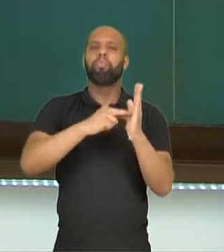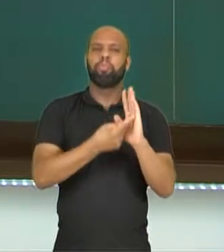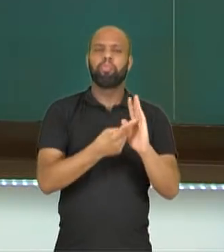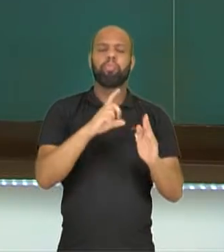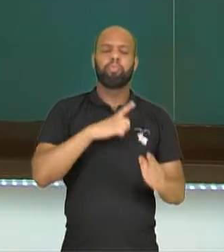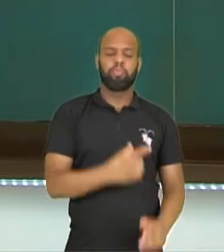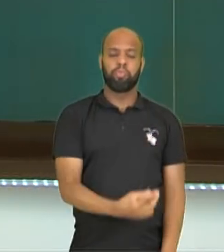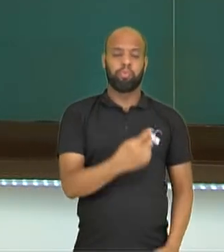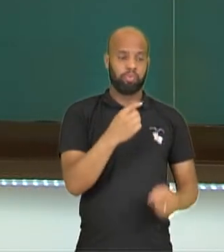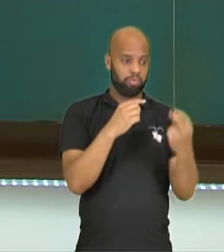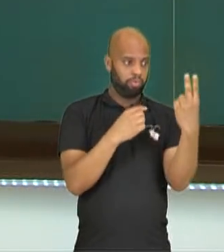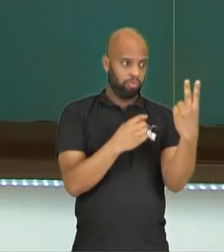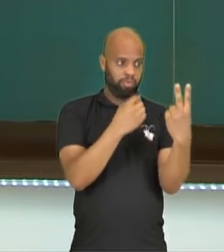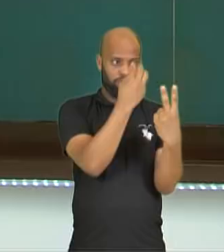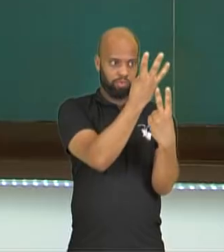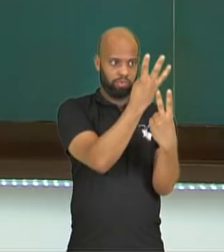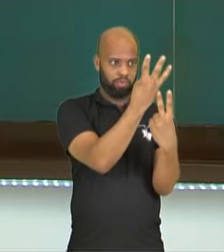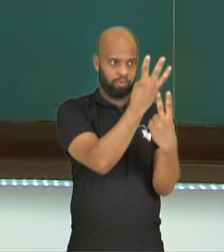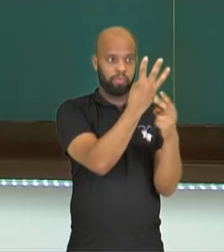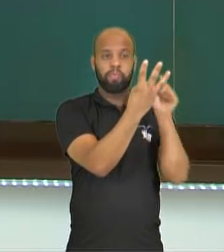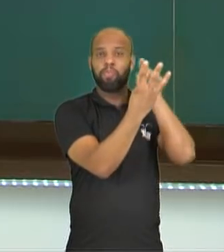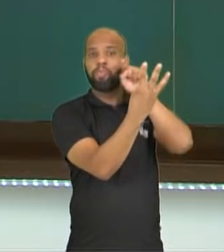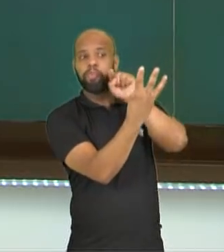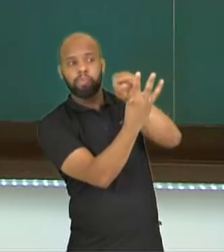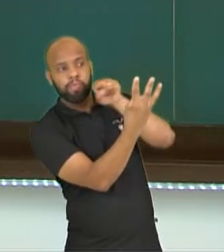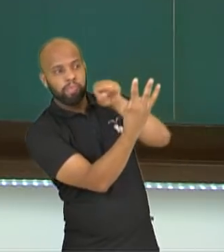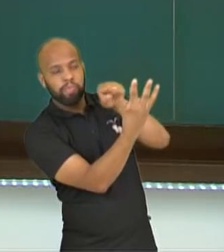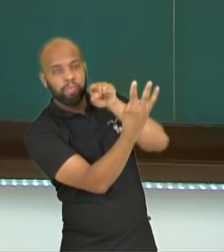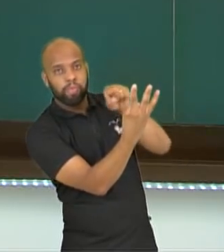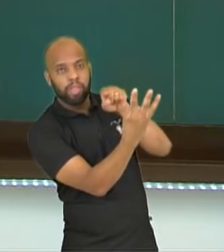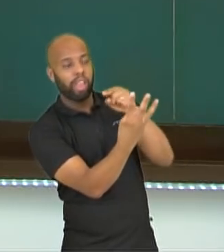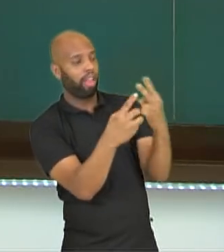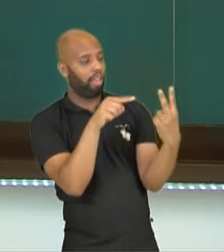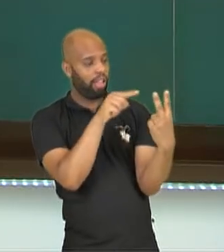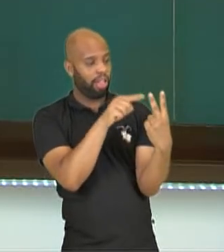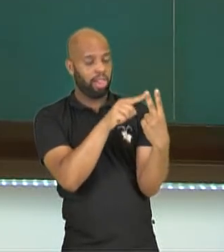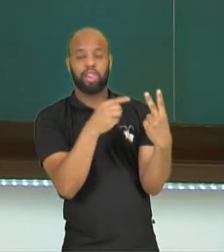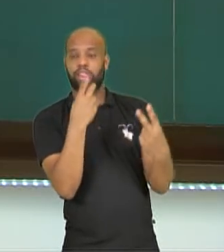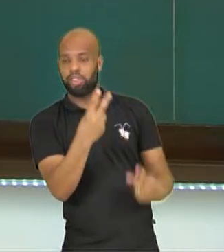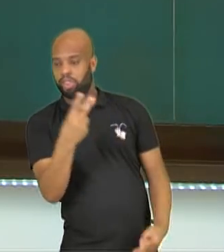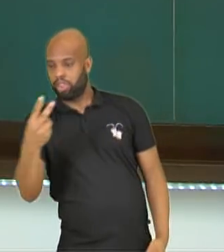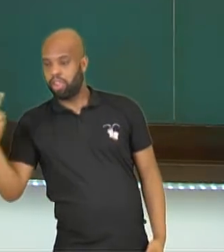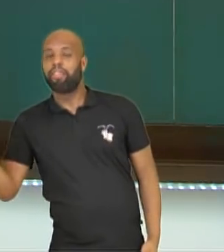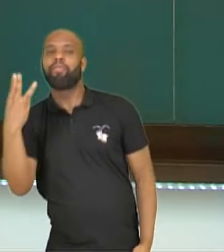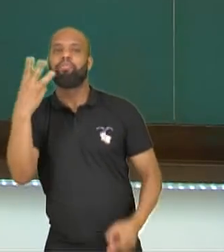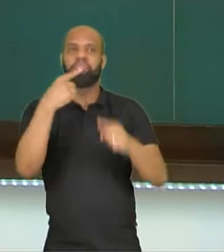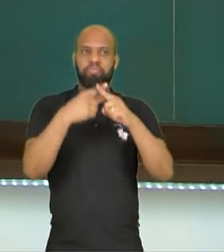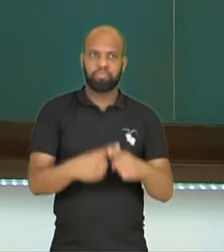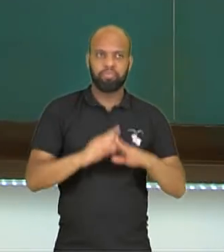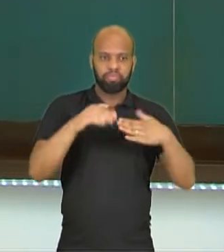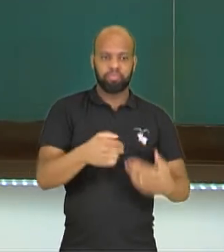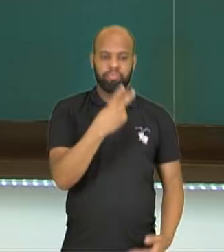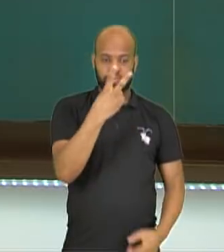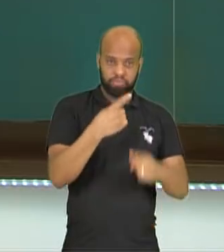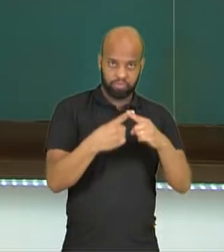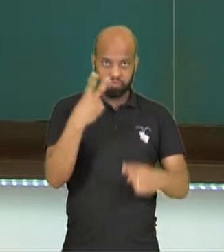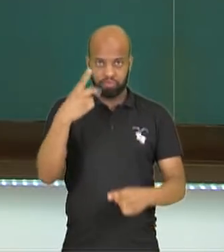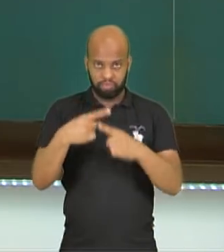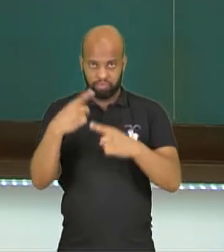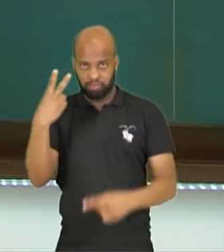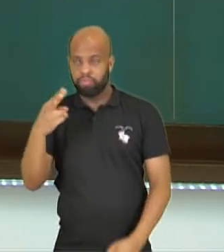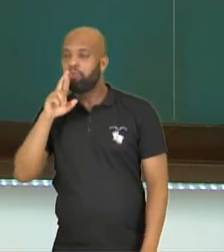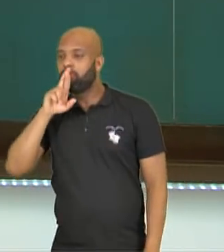2 vezes 2 vezes 2, multiplicando ele 3 vezes. E 2 vezes 2 vezes 2 é 8. Então, 8 é o resultado